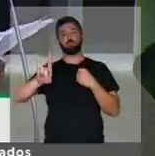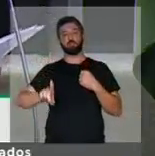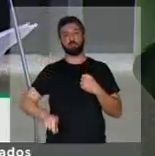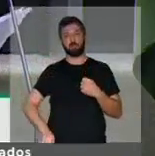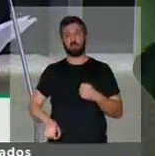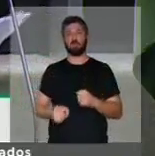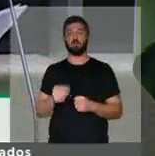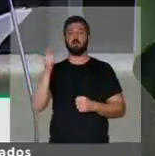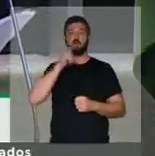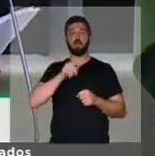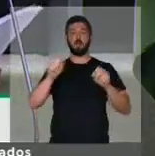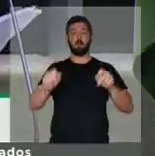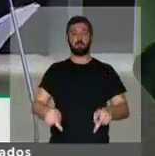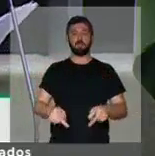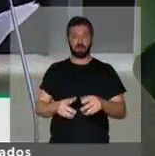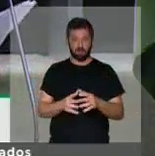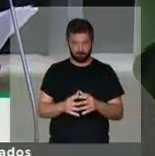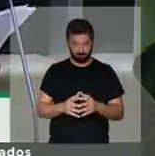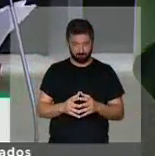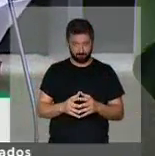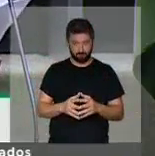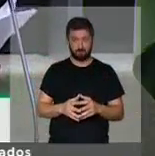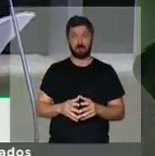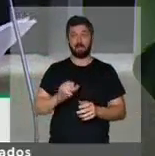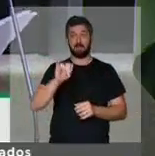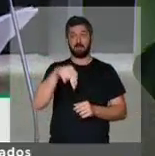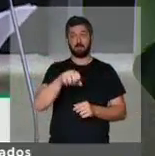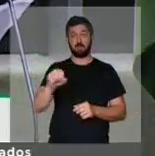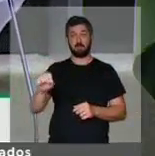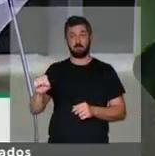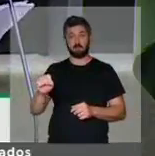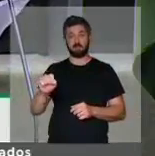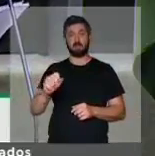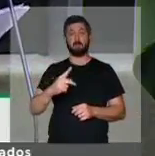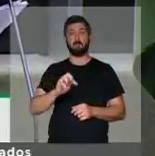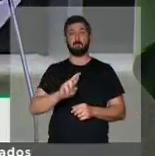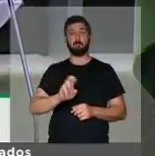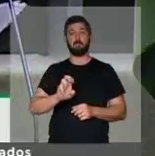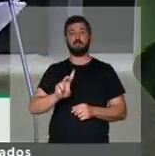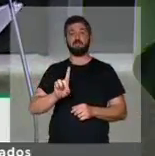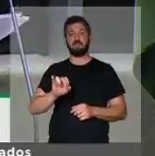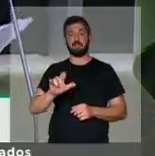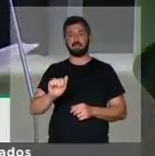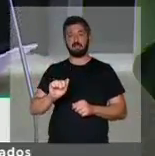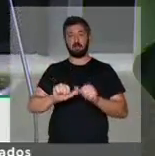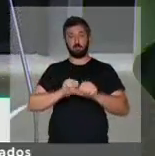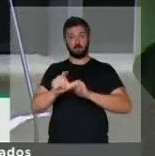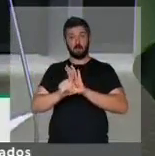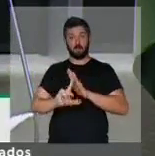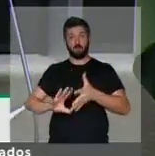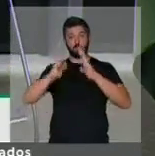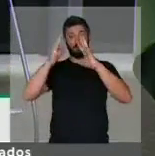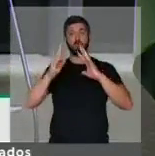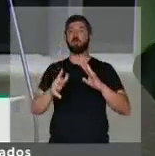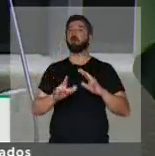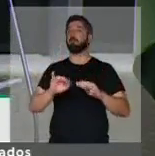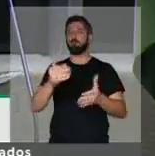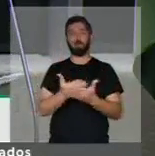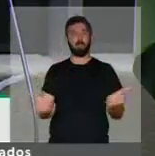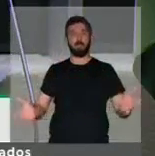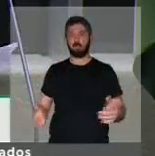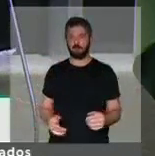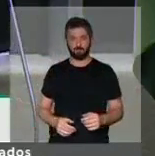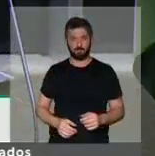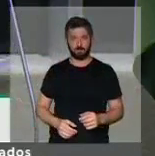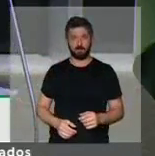à aposentadoria. A reforma da Previdência será derrotada antes mesmo de entrar em pauta